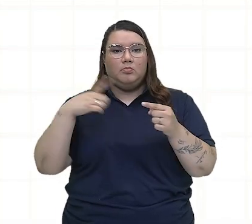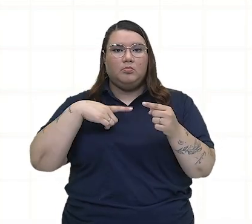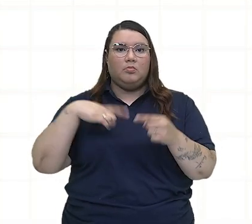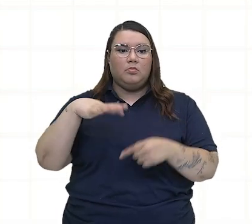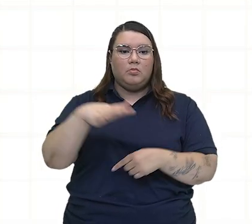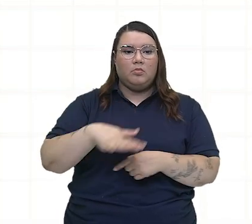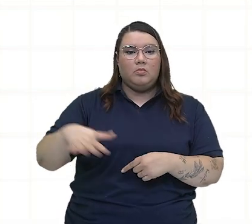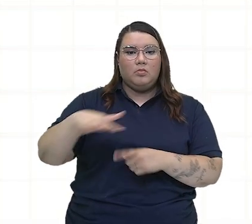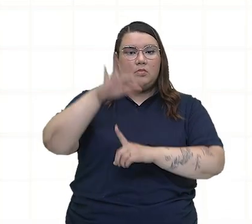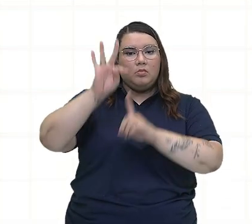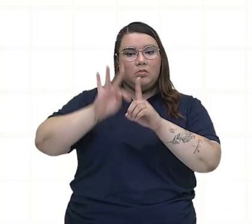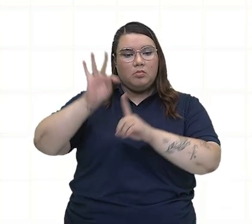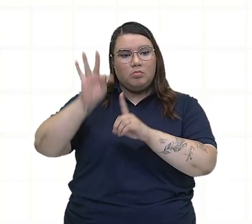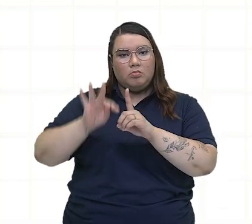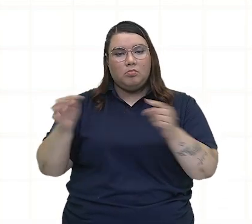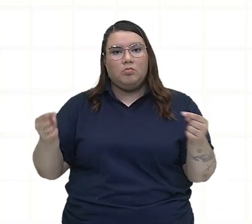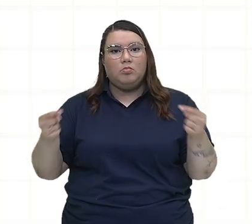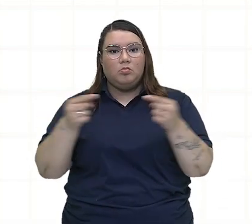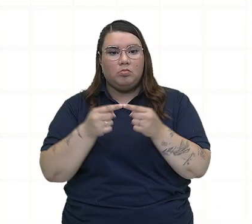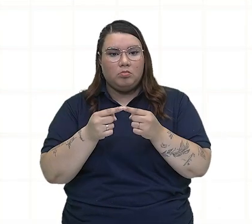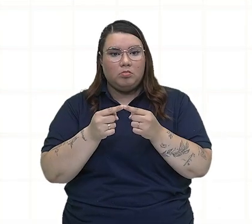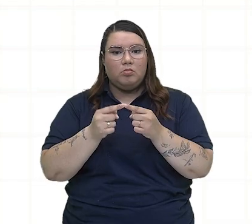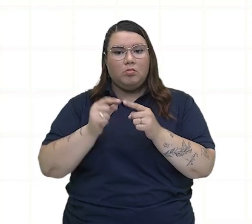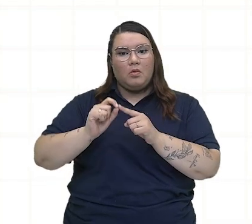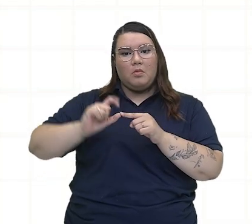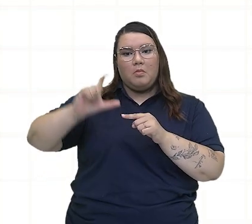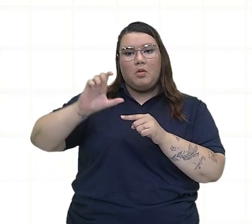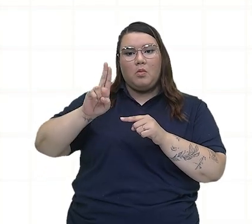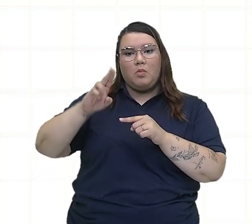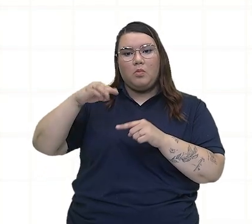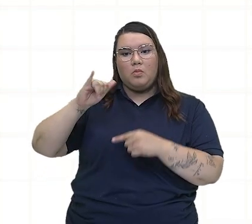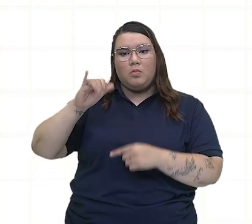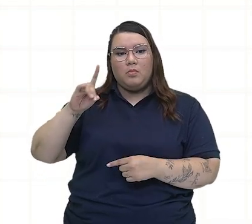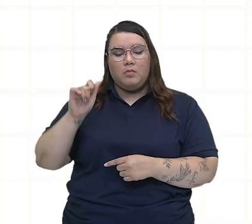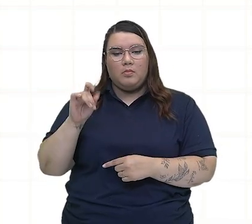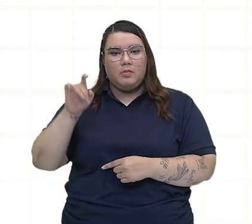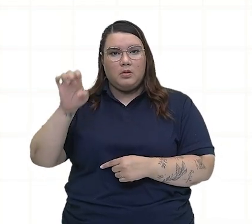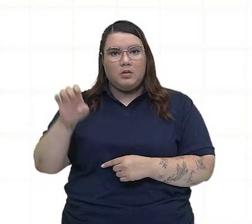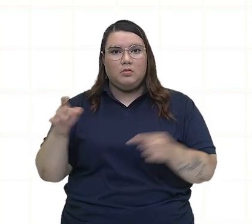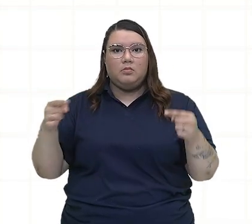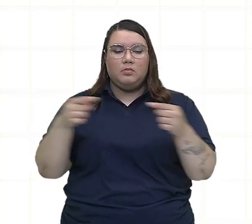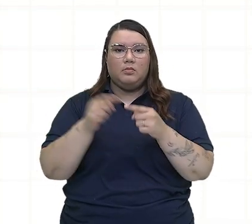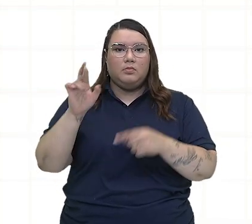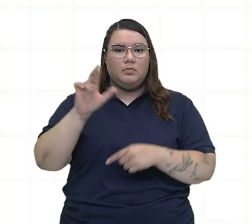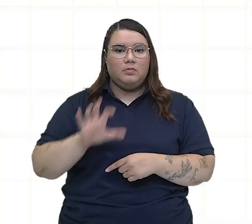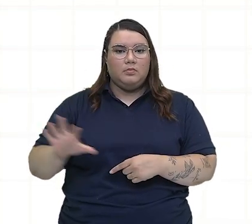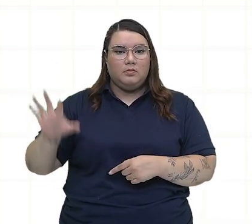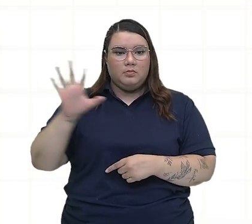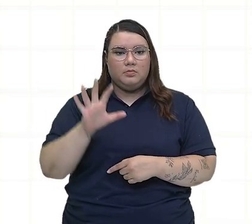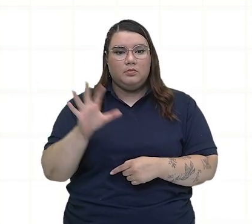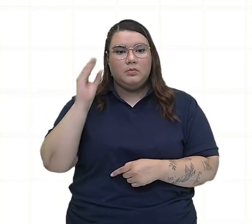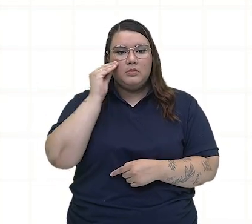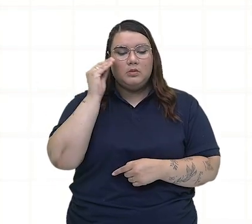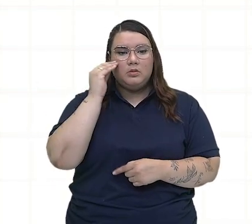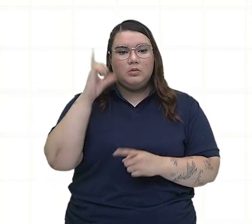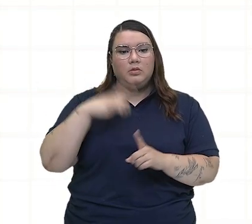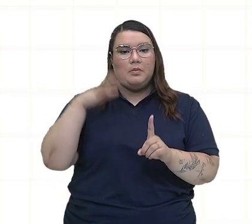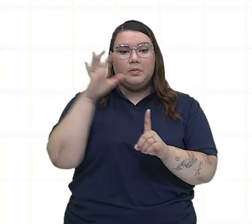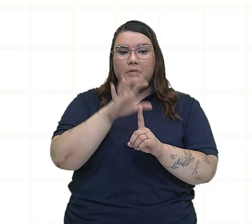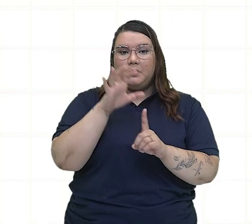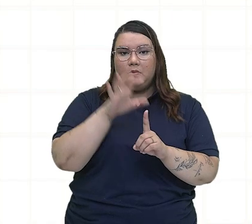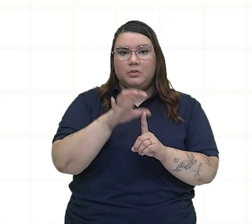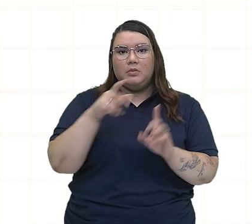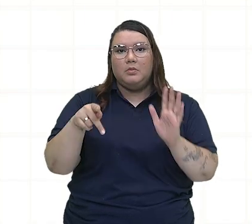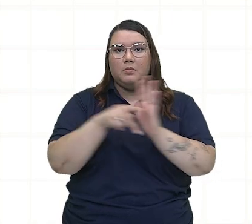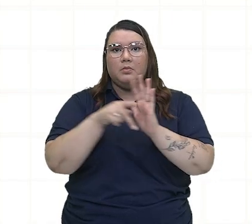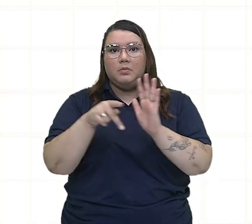ser questão de temperaturas com maior umidade, com a temperatura dessa região sendo influenciada